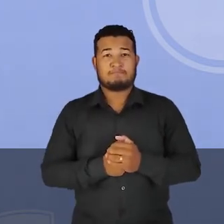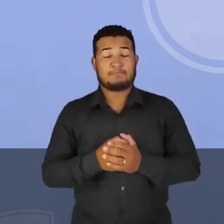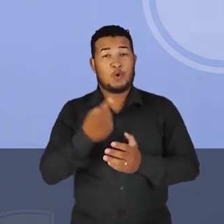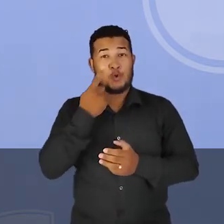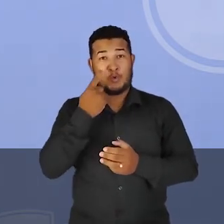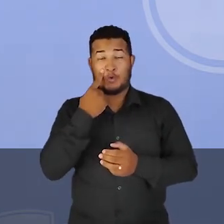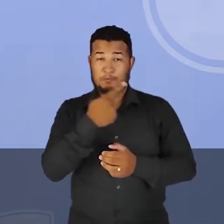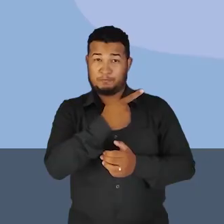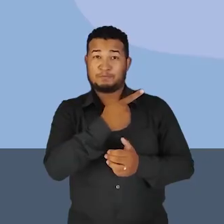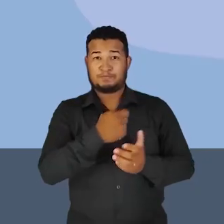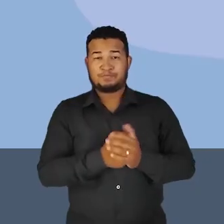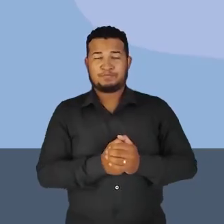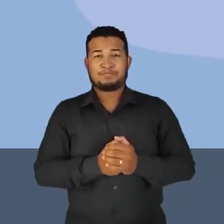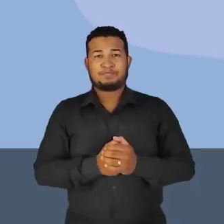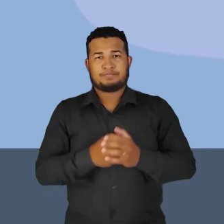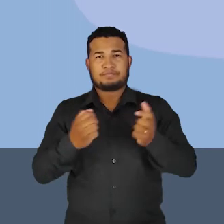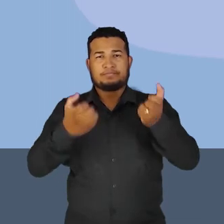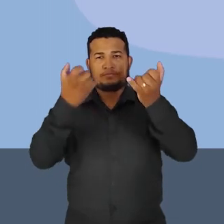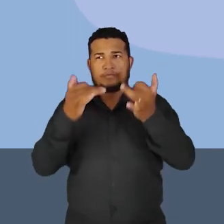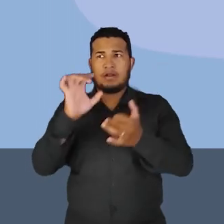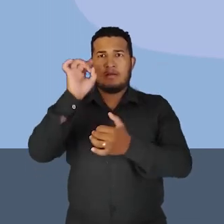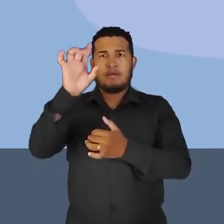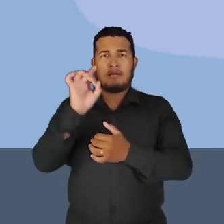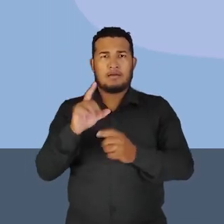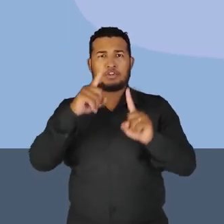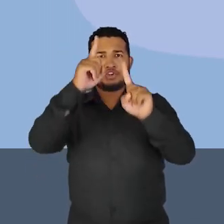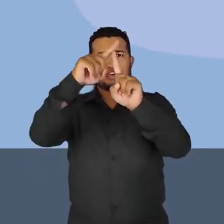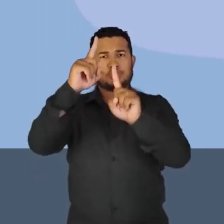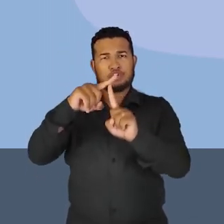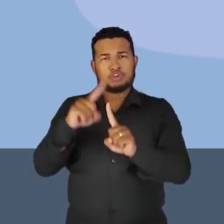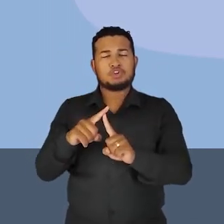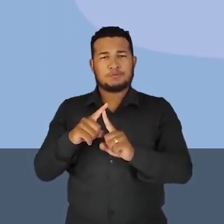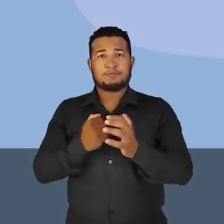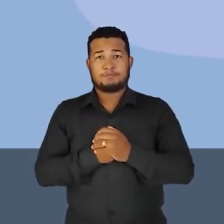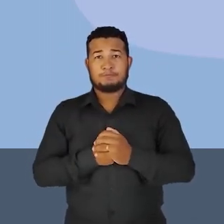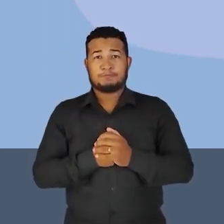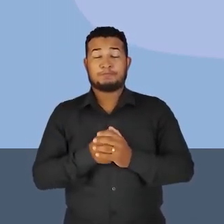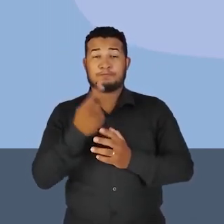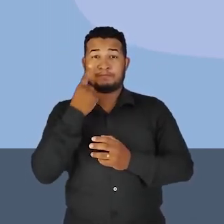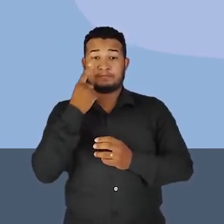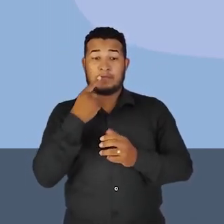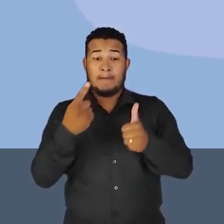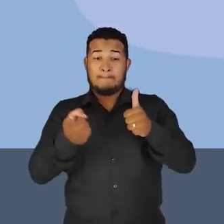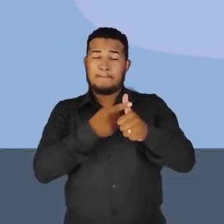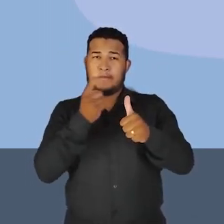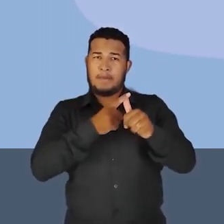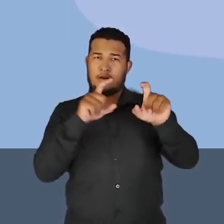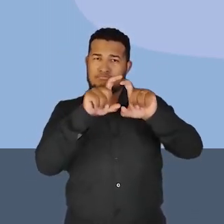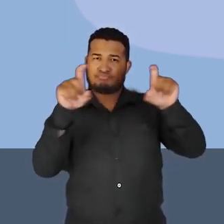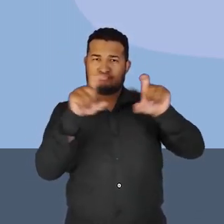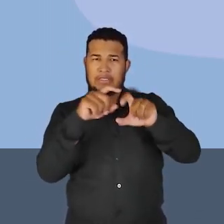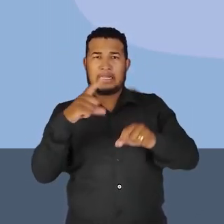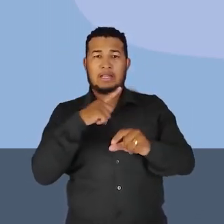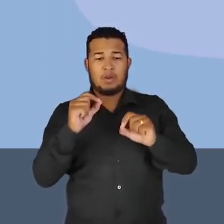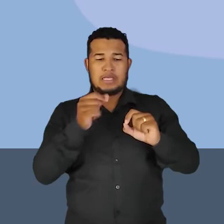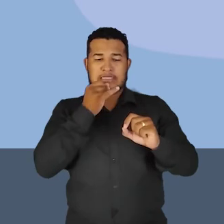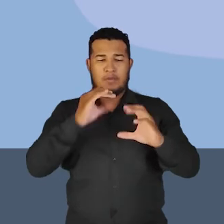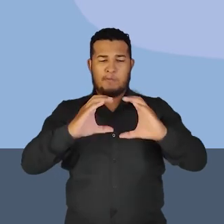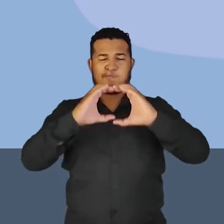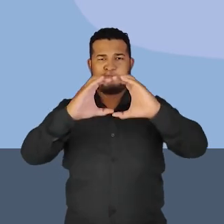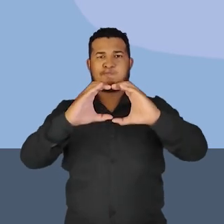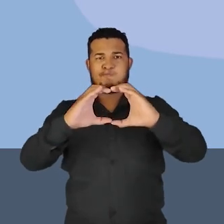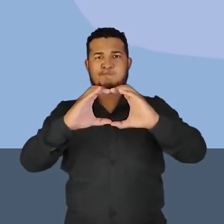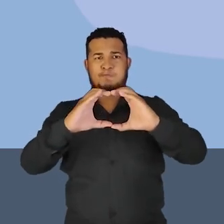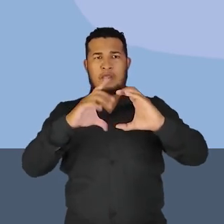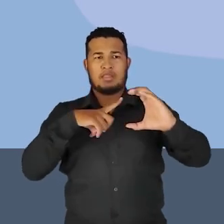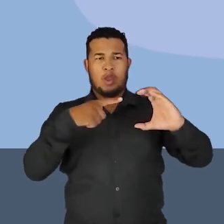exemplo. Determine em cada caso a grandeza física indicada. Na nossa primeira figura, nós temos ali um bloco